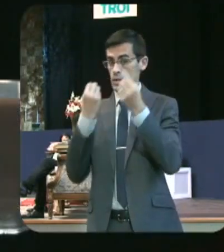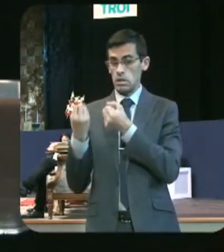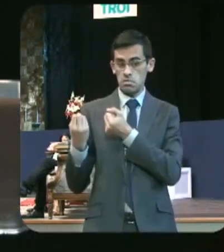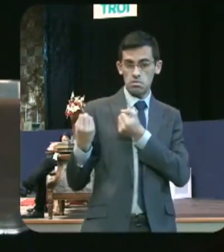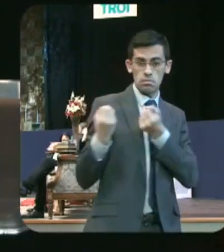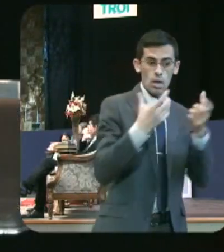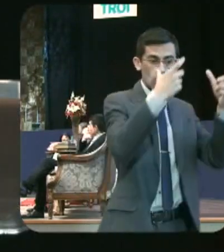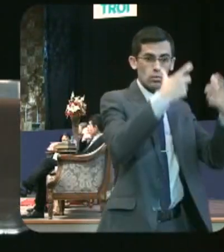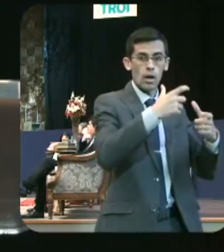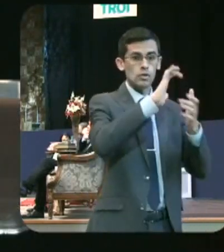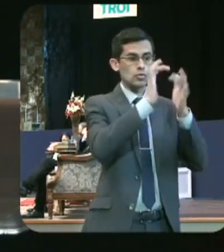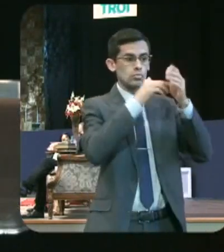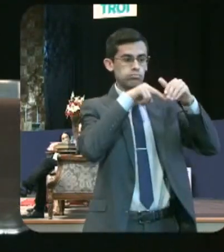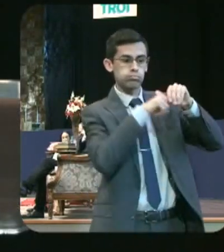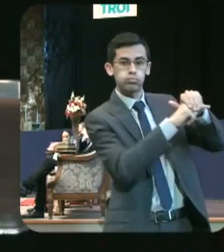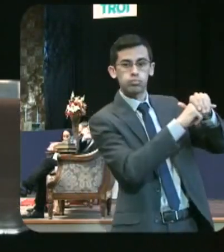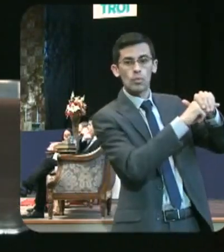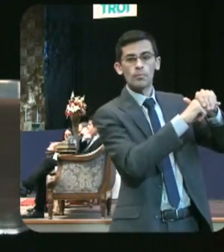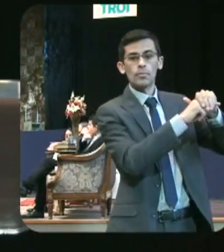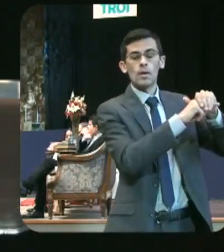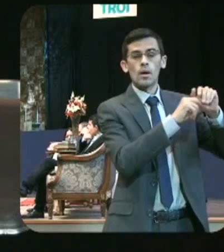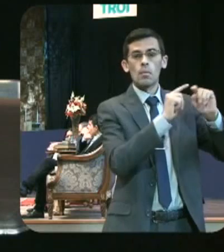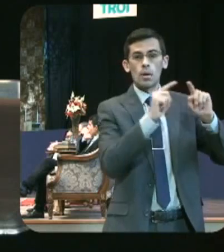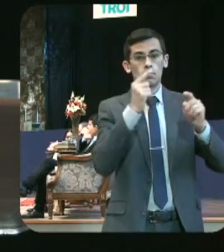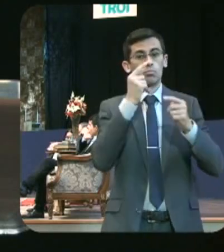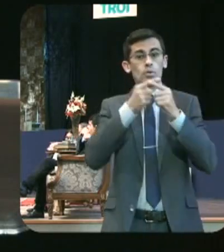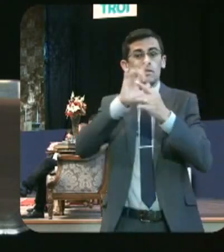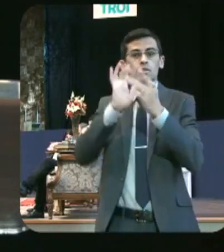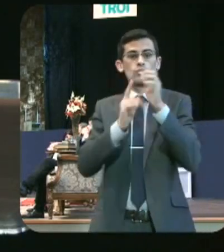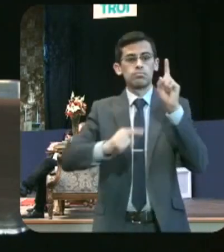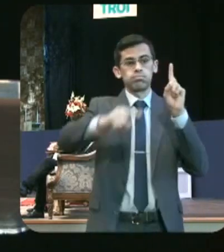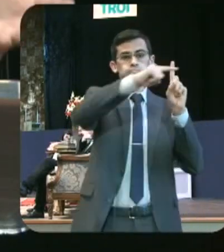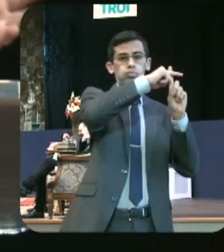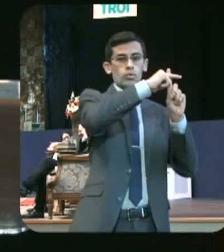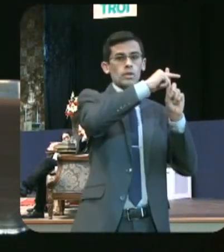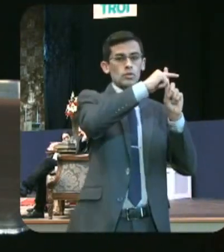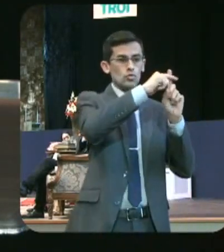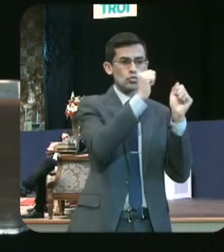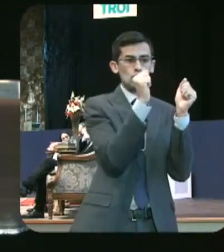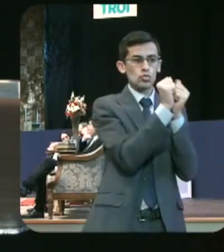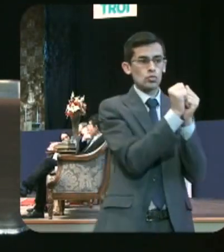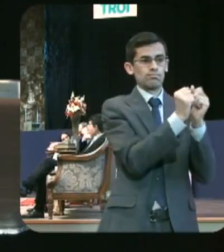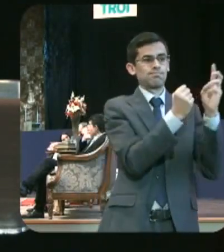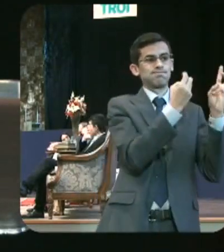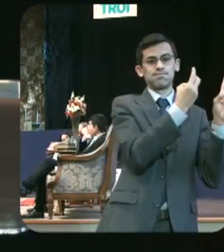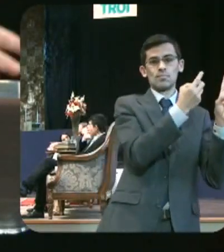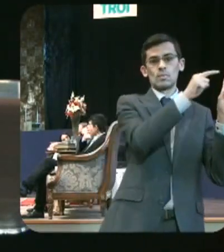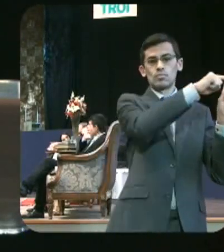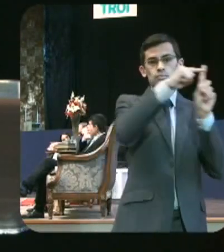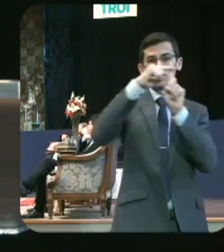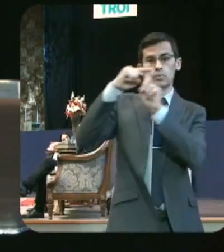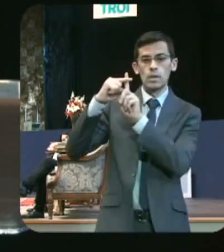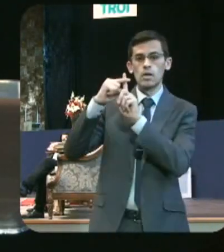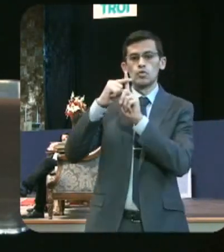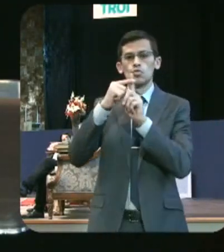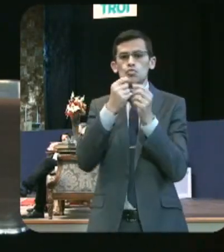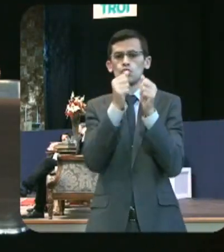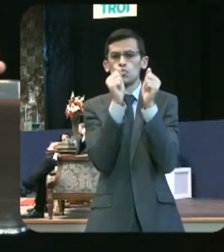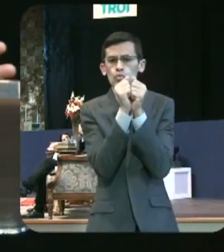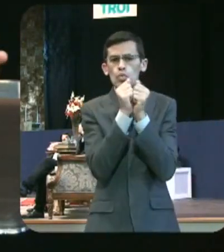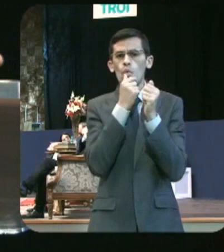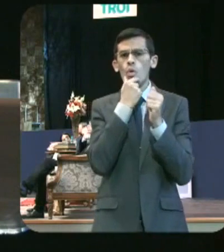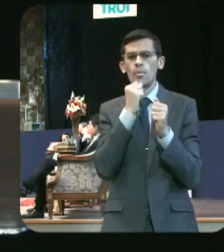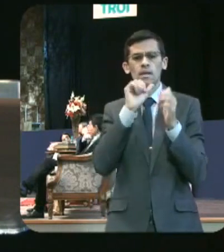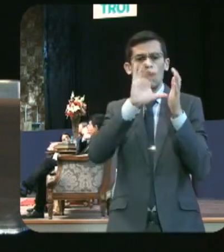Arimateia, que ele foi crucificado ao lado de ladrões, né, com os malfeitores. Está